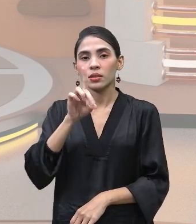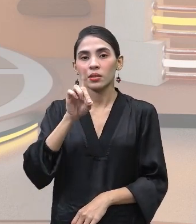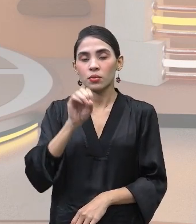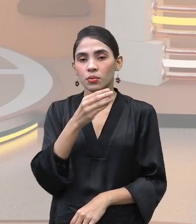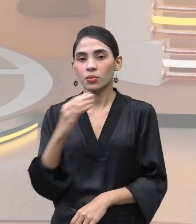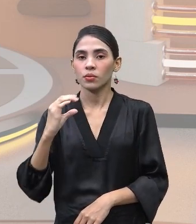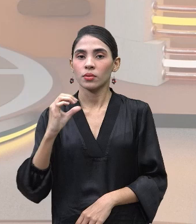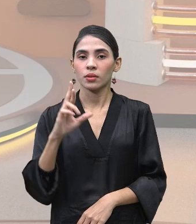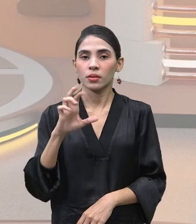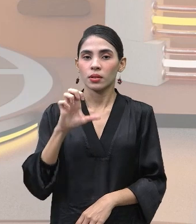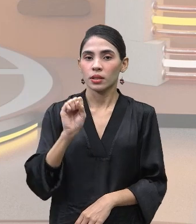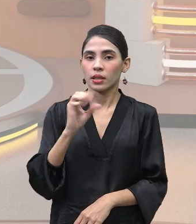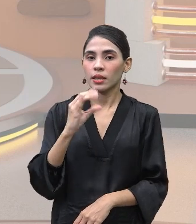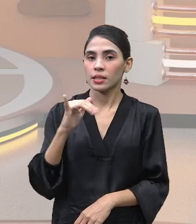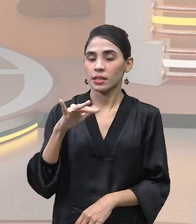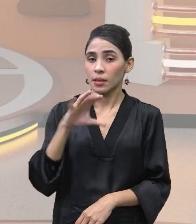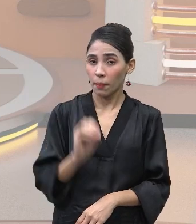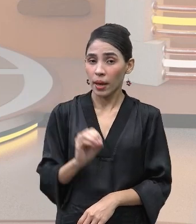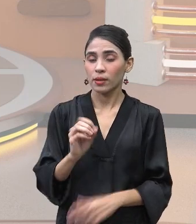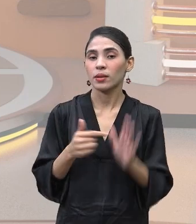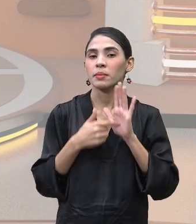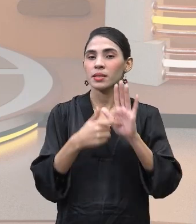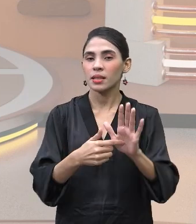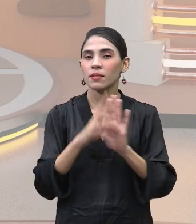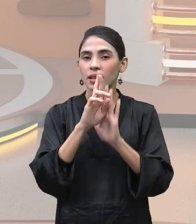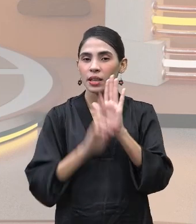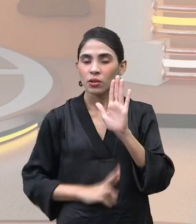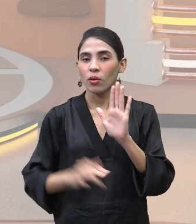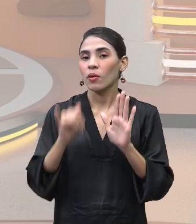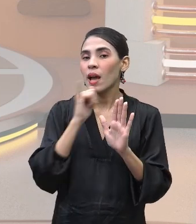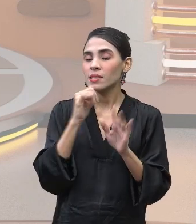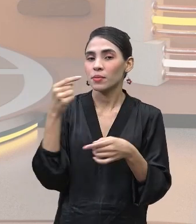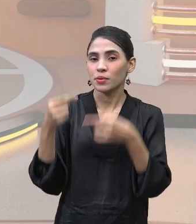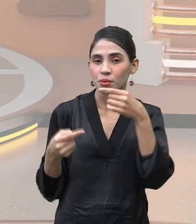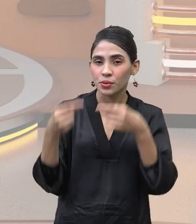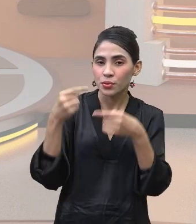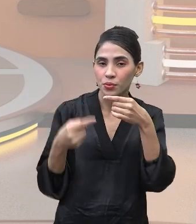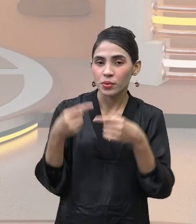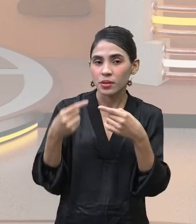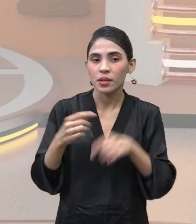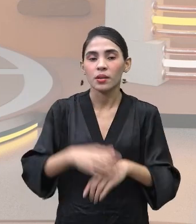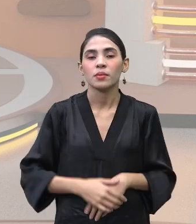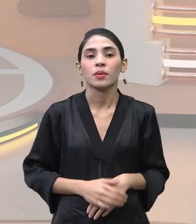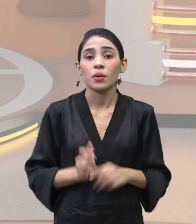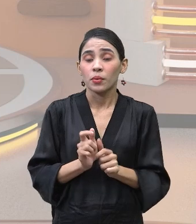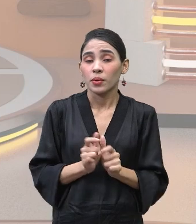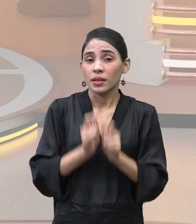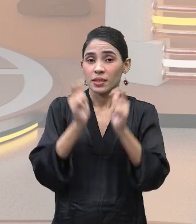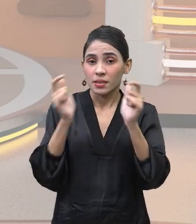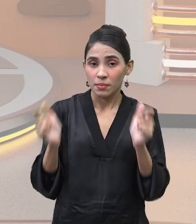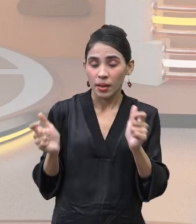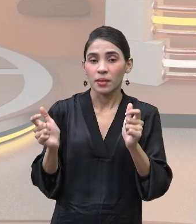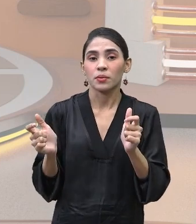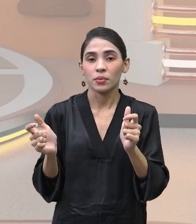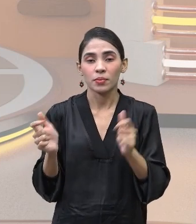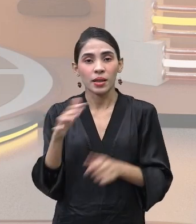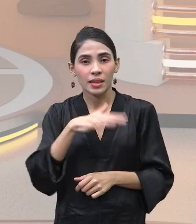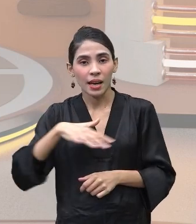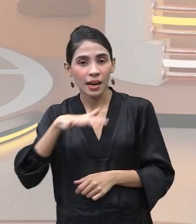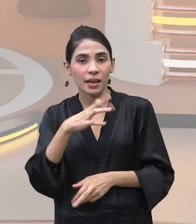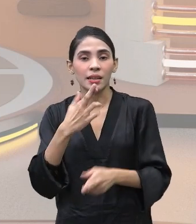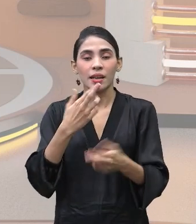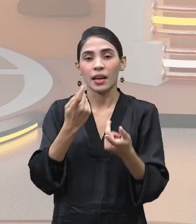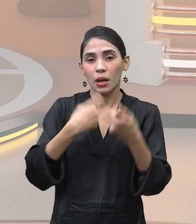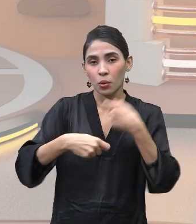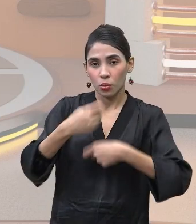aí, através desse relatório, essas discussões, né, sobre o crescimento econômico,